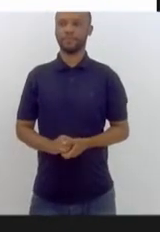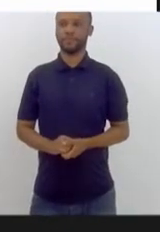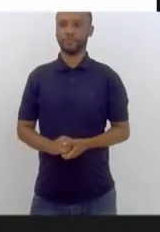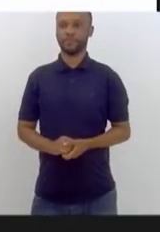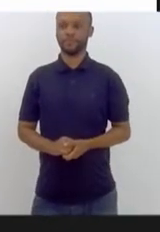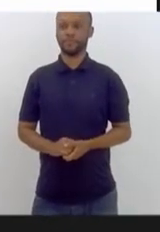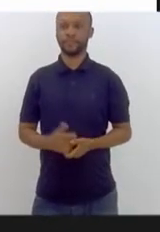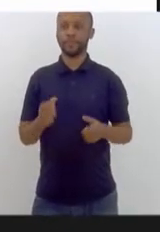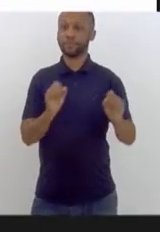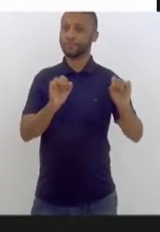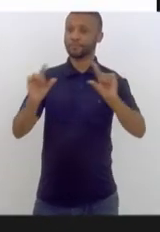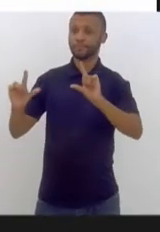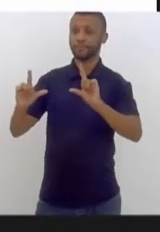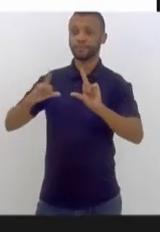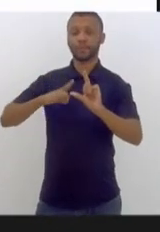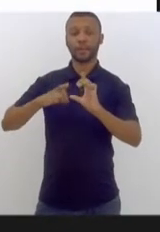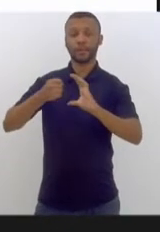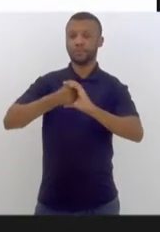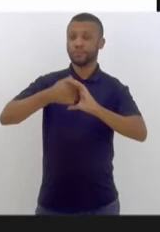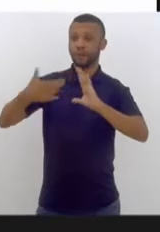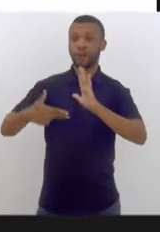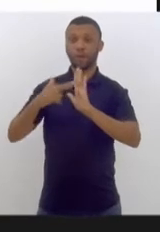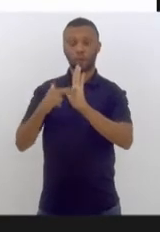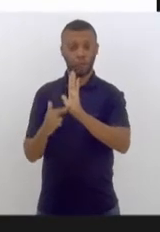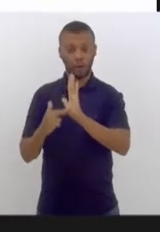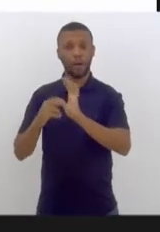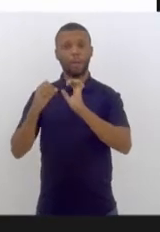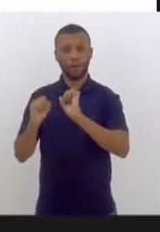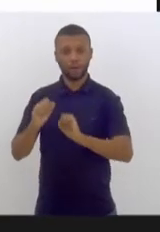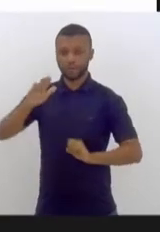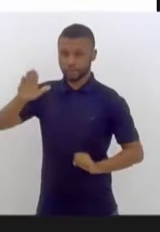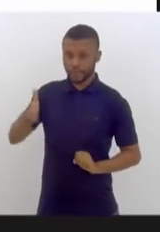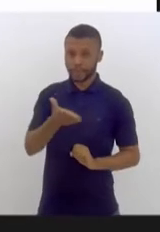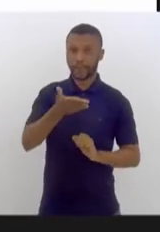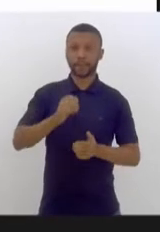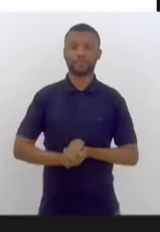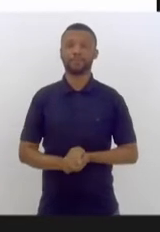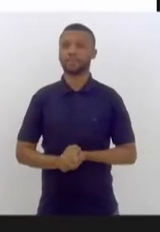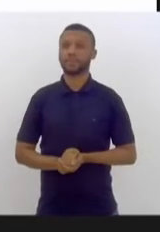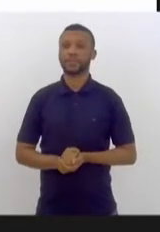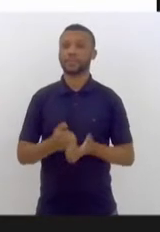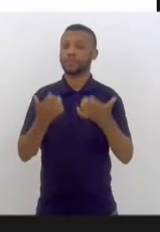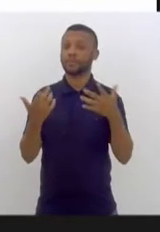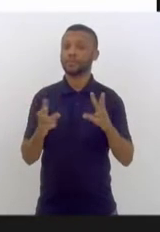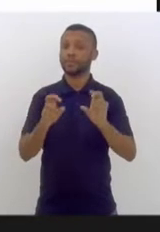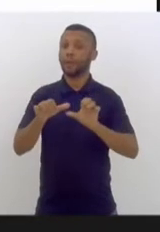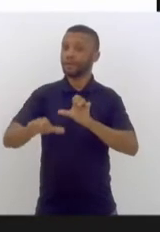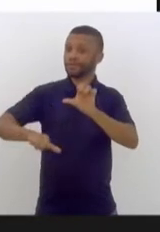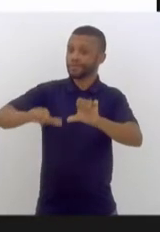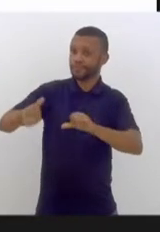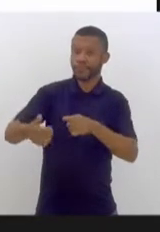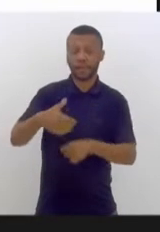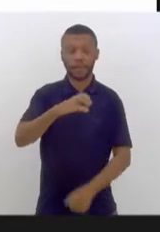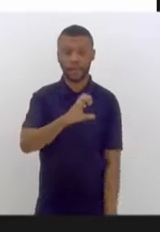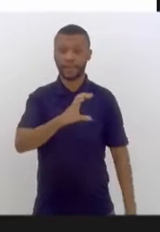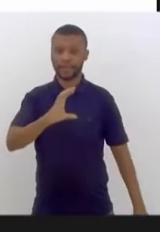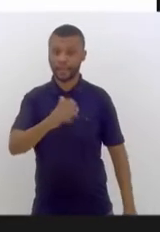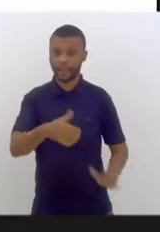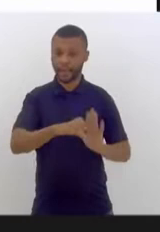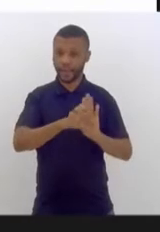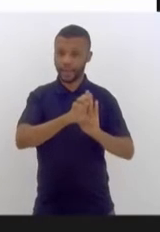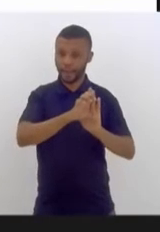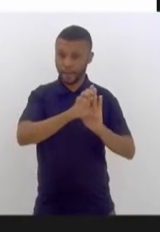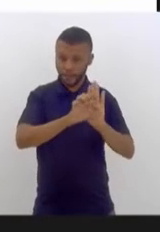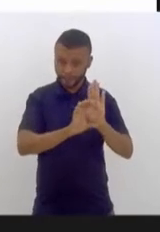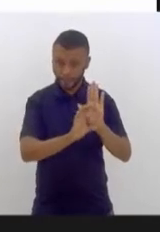pode passar para a segunda, que fala justamente da alteração trazida pela emenda constitucional, reforçando a questão de